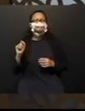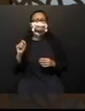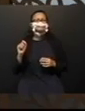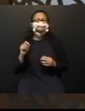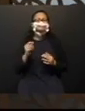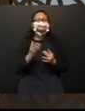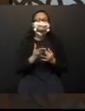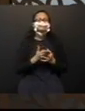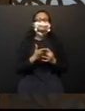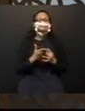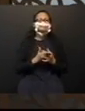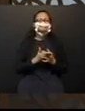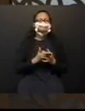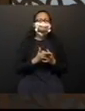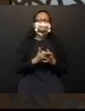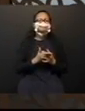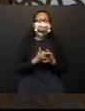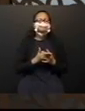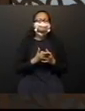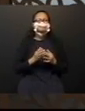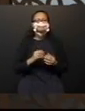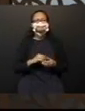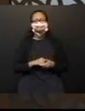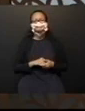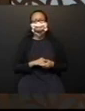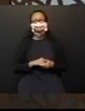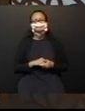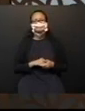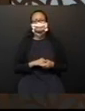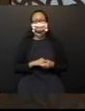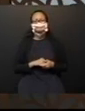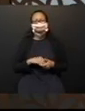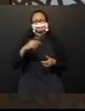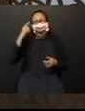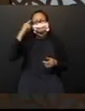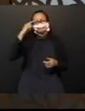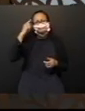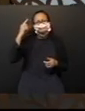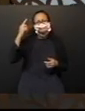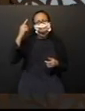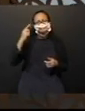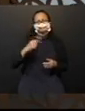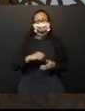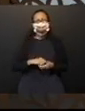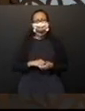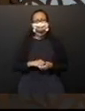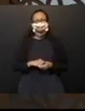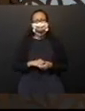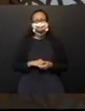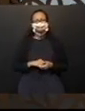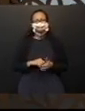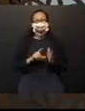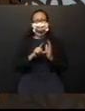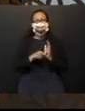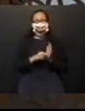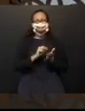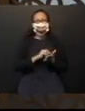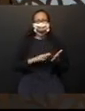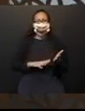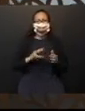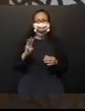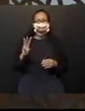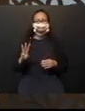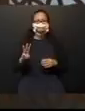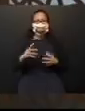Entre, é o que está aqui no meio, ó, né? Estimativa, tá? Depois a 3. Resolva